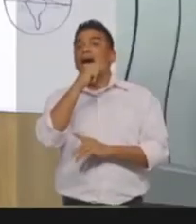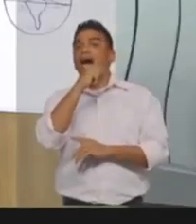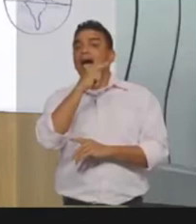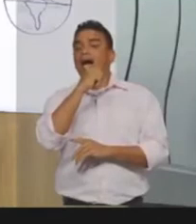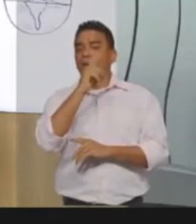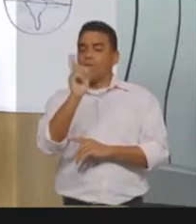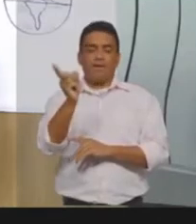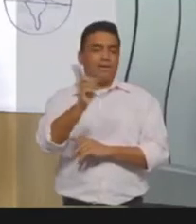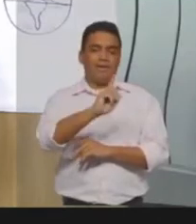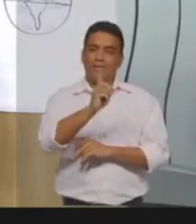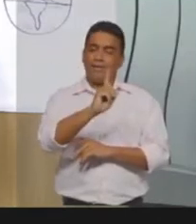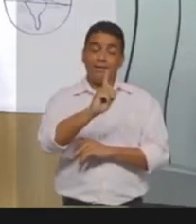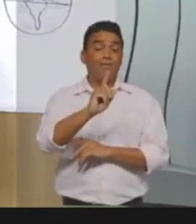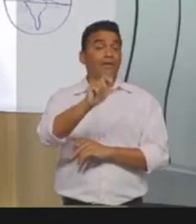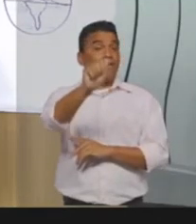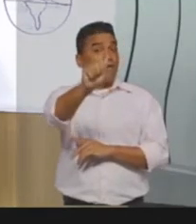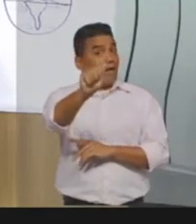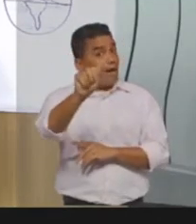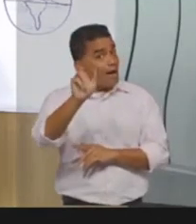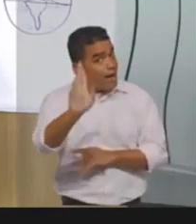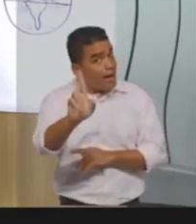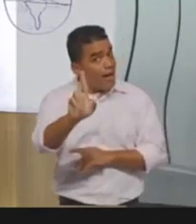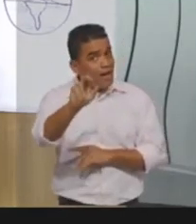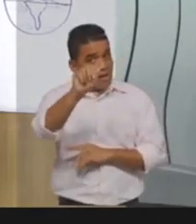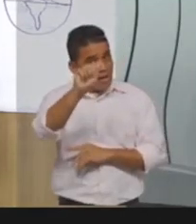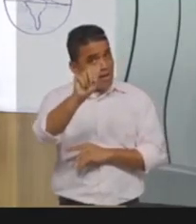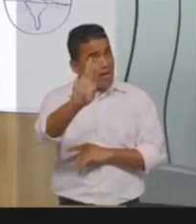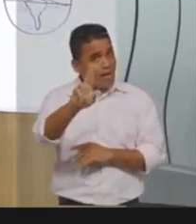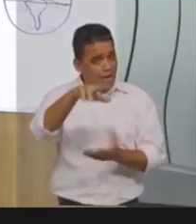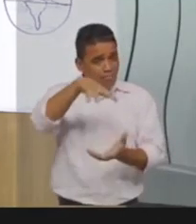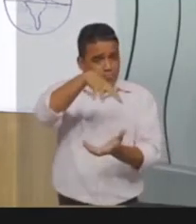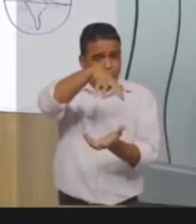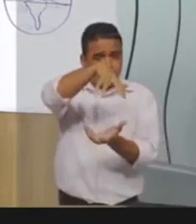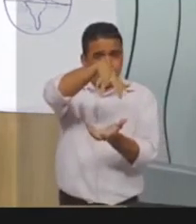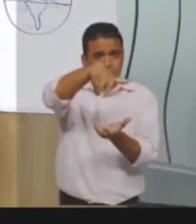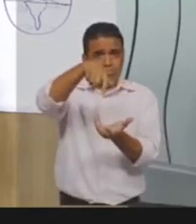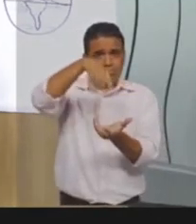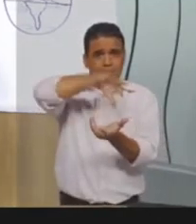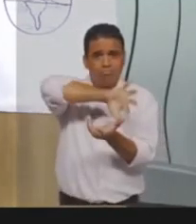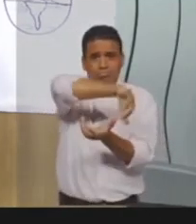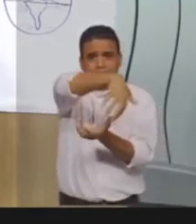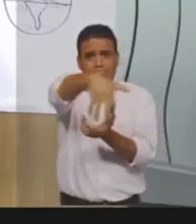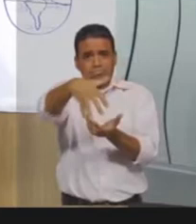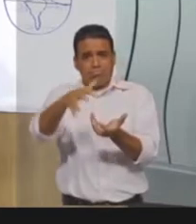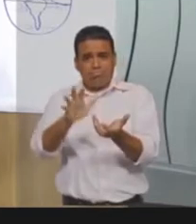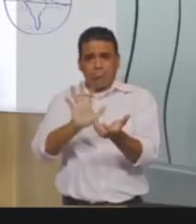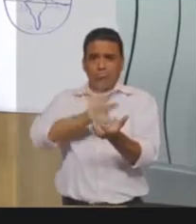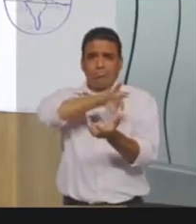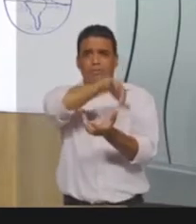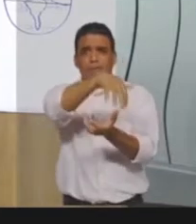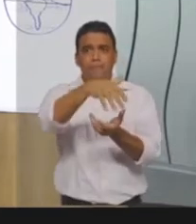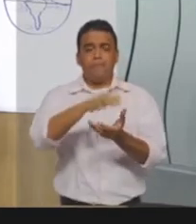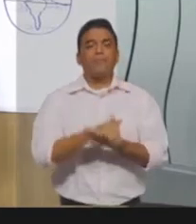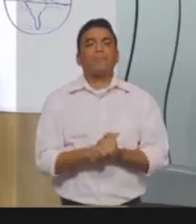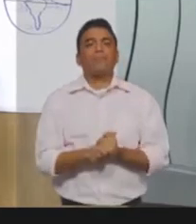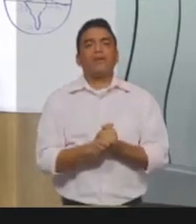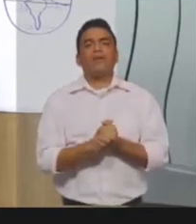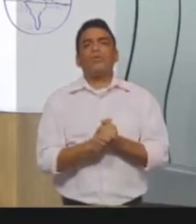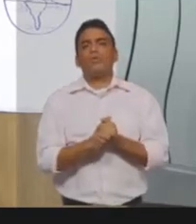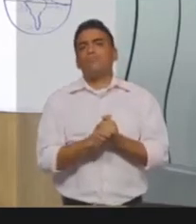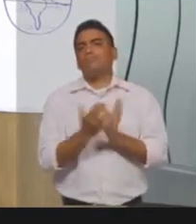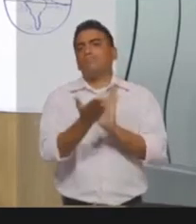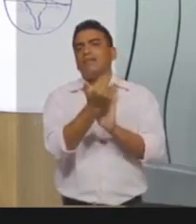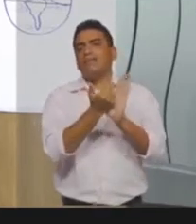movimentação do ar atmosférico. Então está aqui o mapa do Brasil, 2 mapas